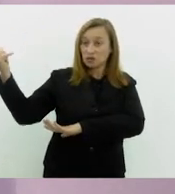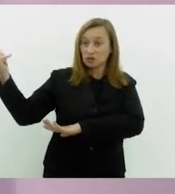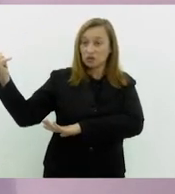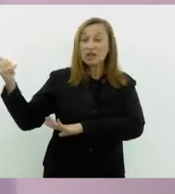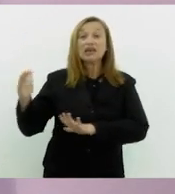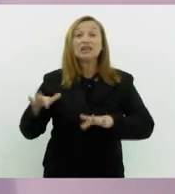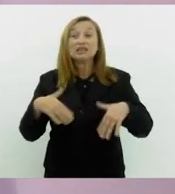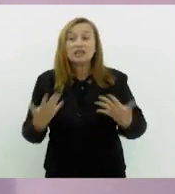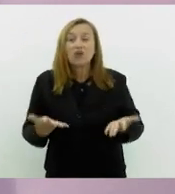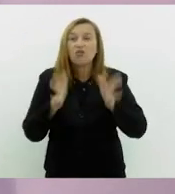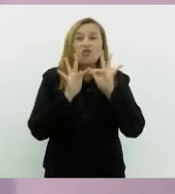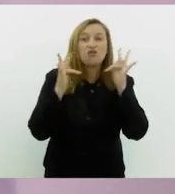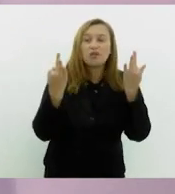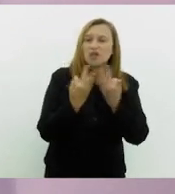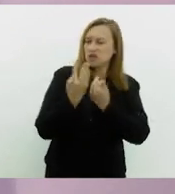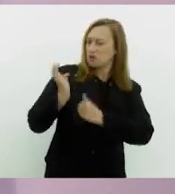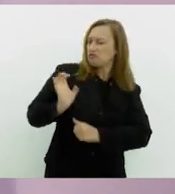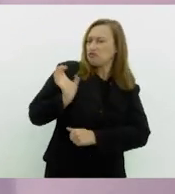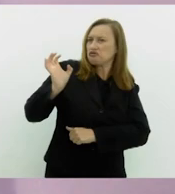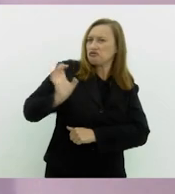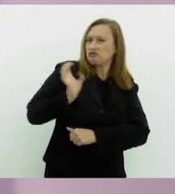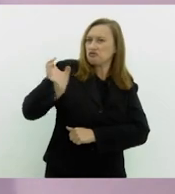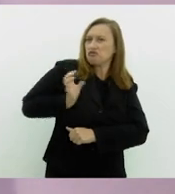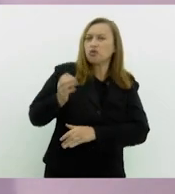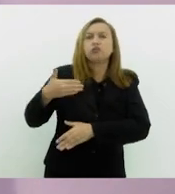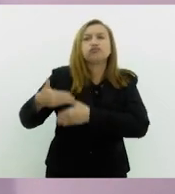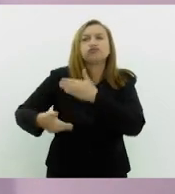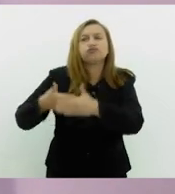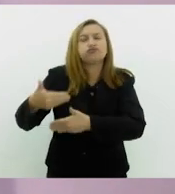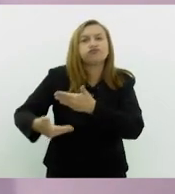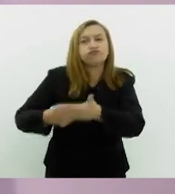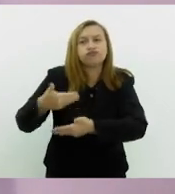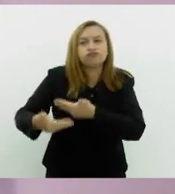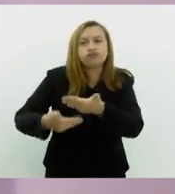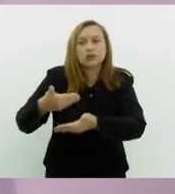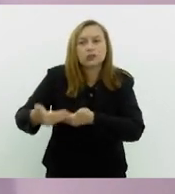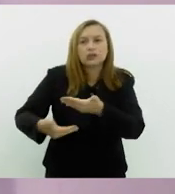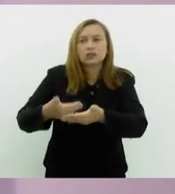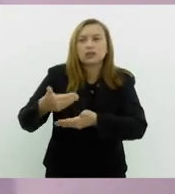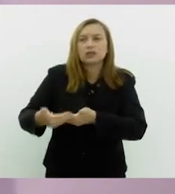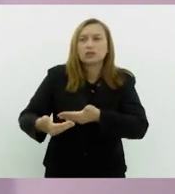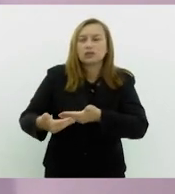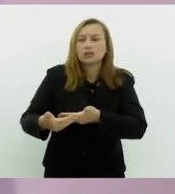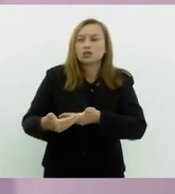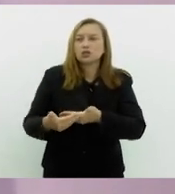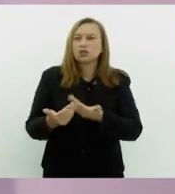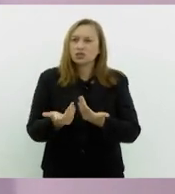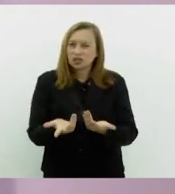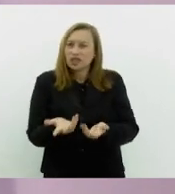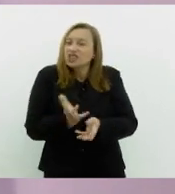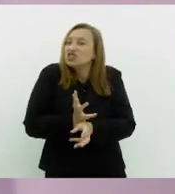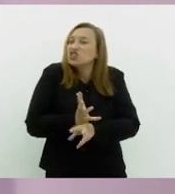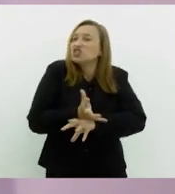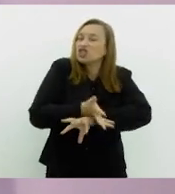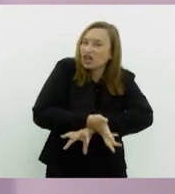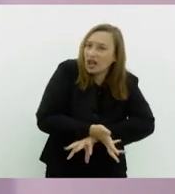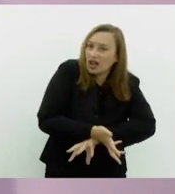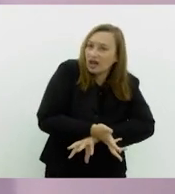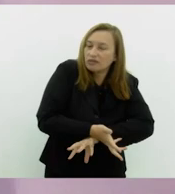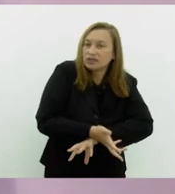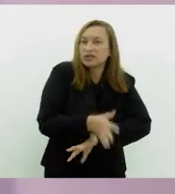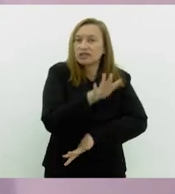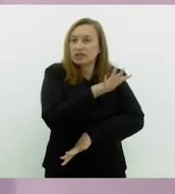seja, são famílias que enriqueceram no processo de exploração das pessoas que vieram escravizadas de